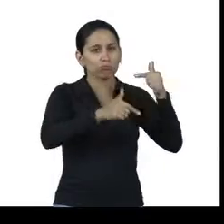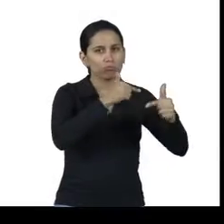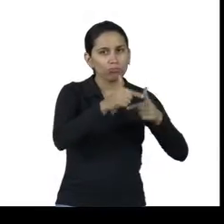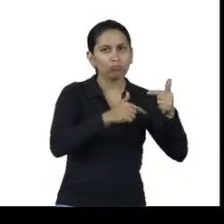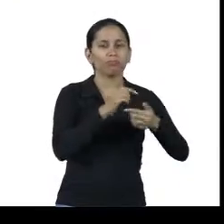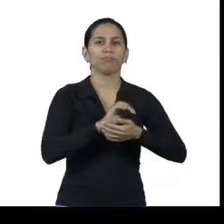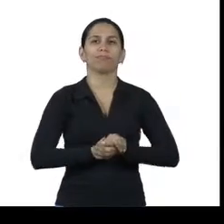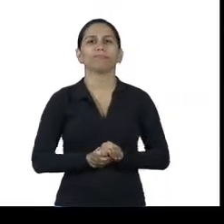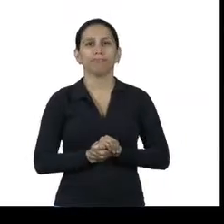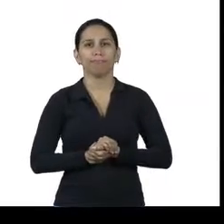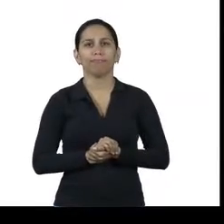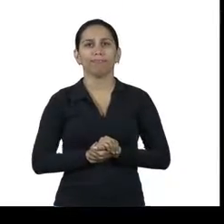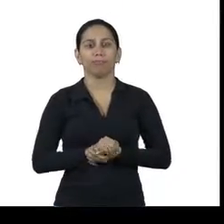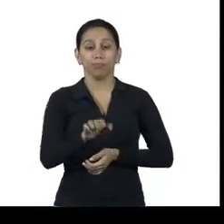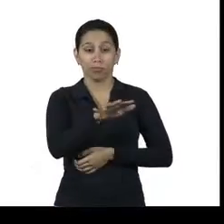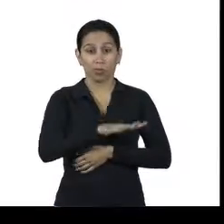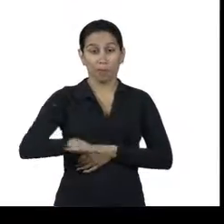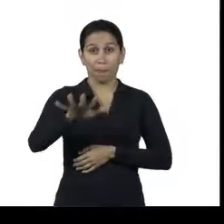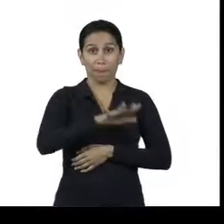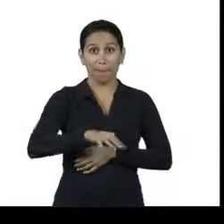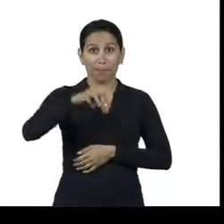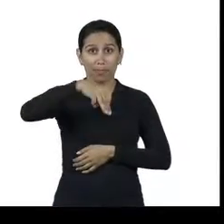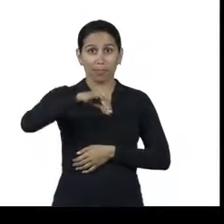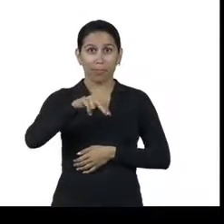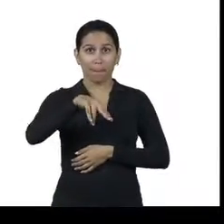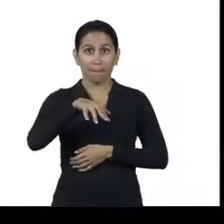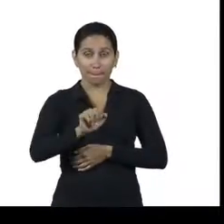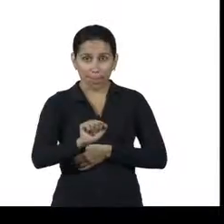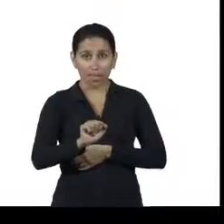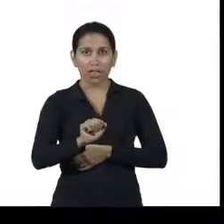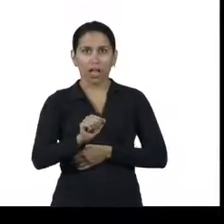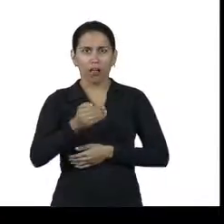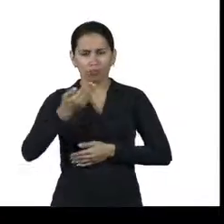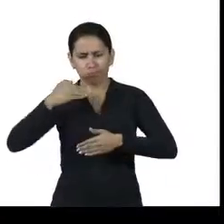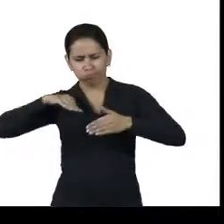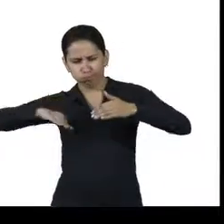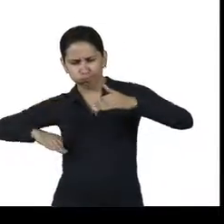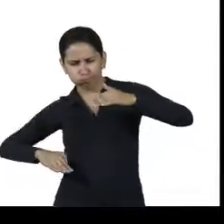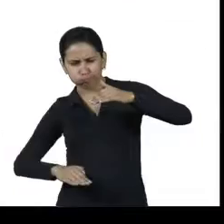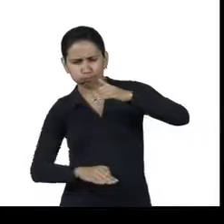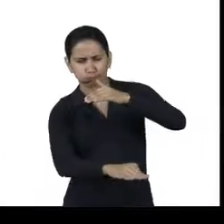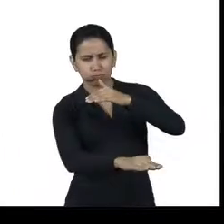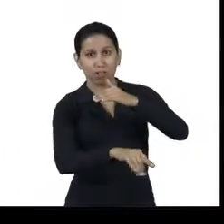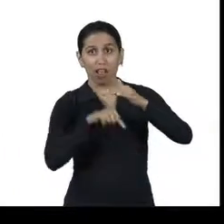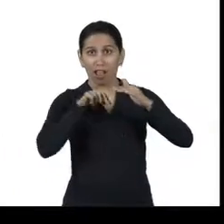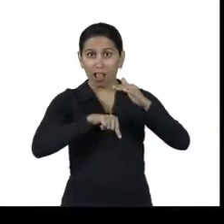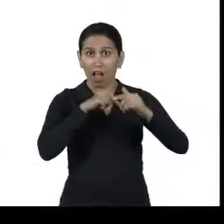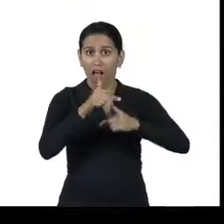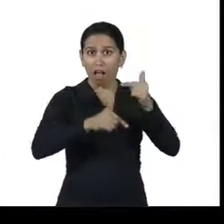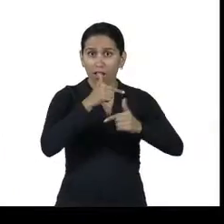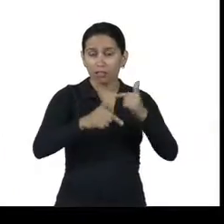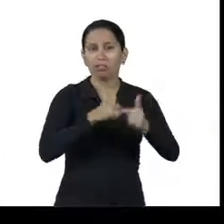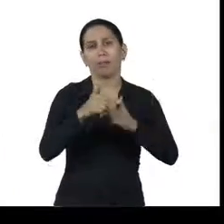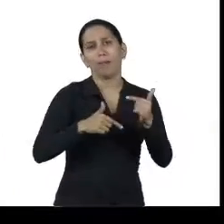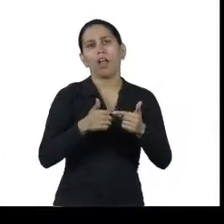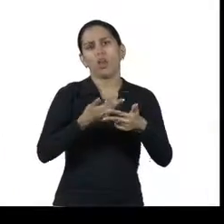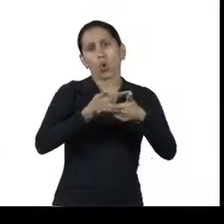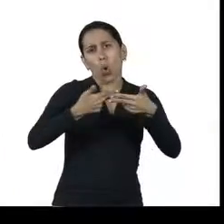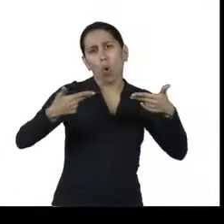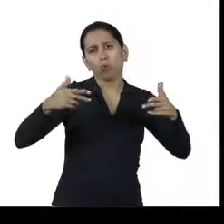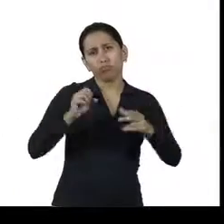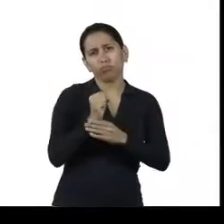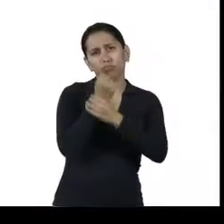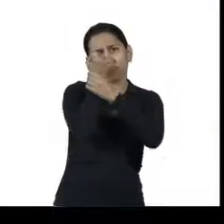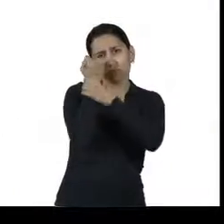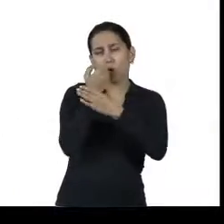mina de superfície, onde são feitas diversas operações de produção, esse cuidado deve se estender aos trabalhadores ou qualquer pessoa